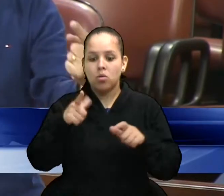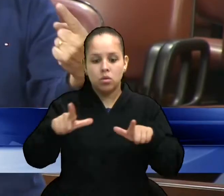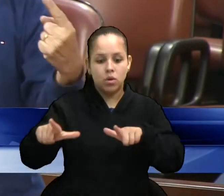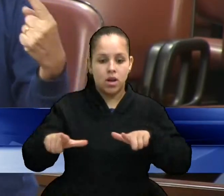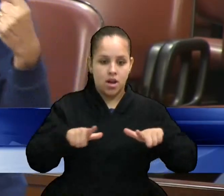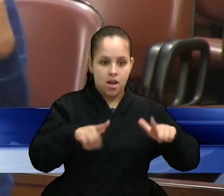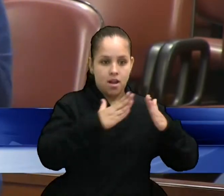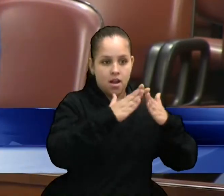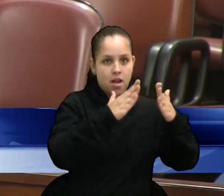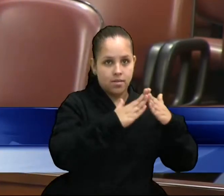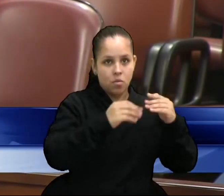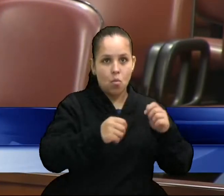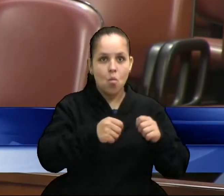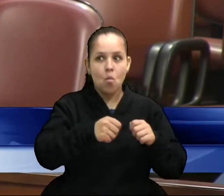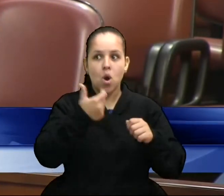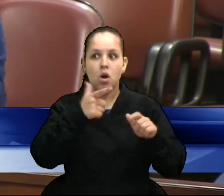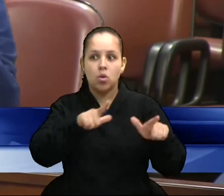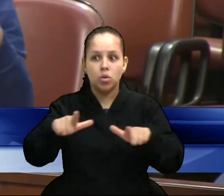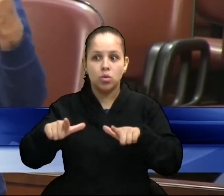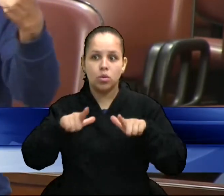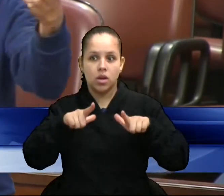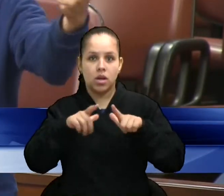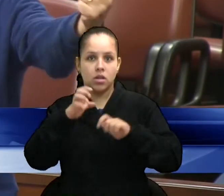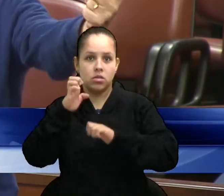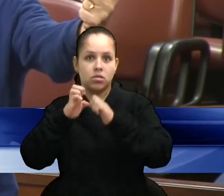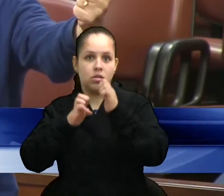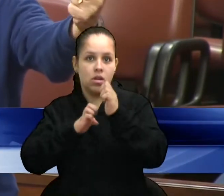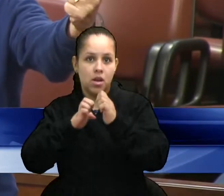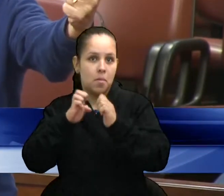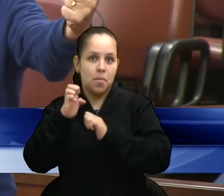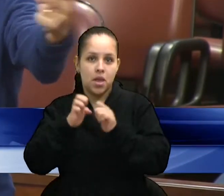que disponibilidade eu tenho de me locomover.